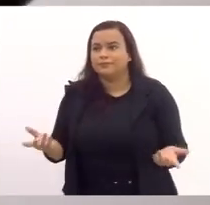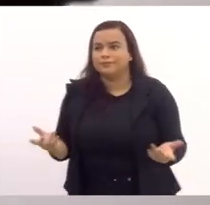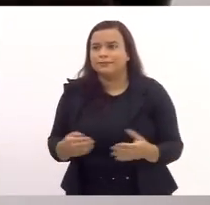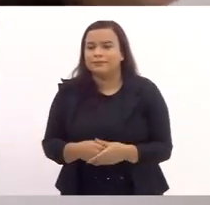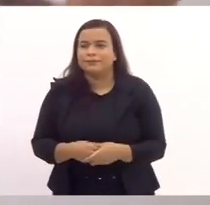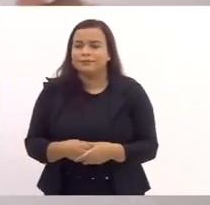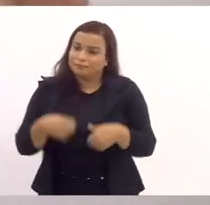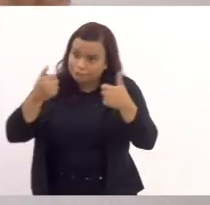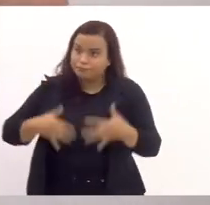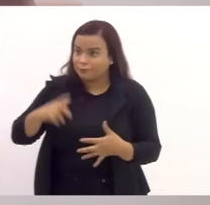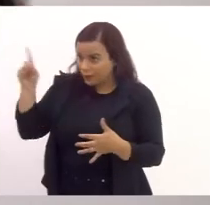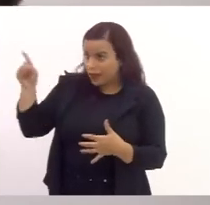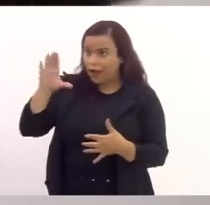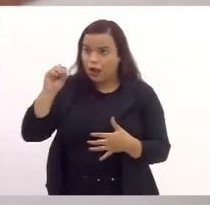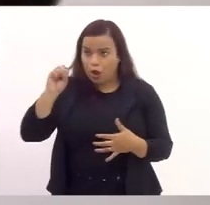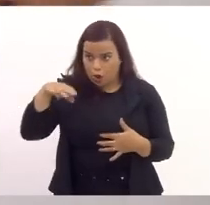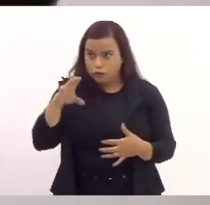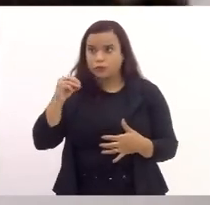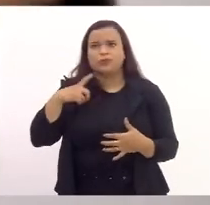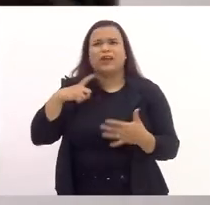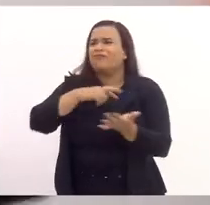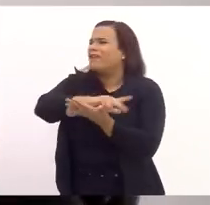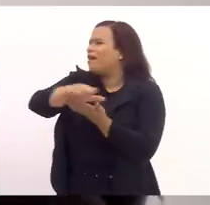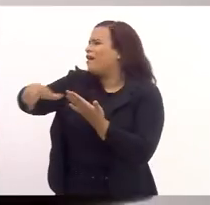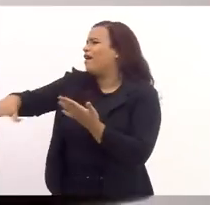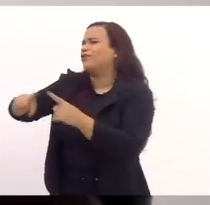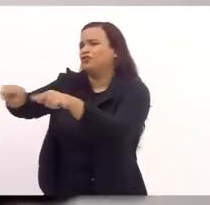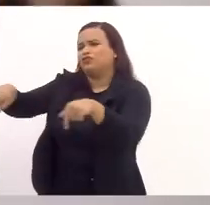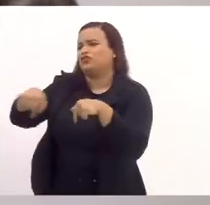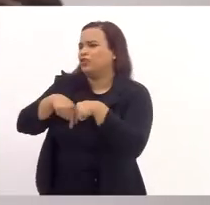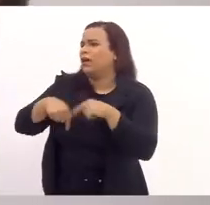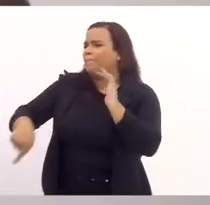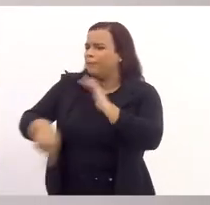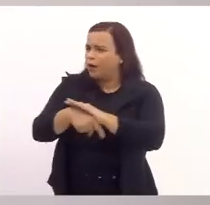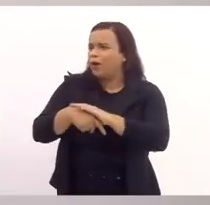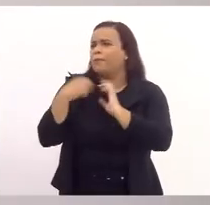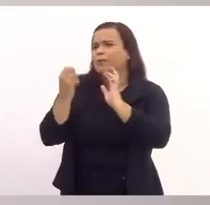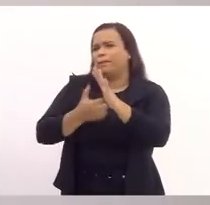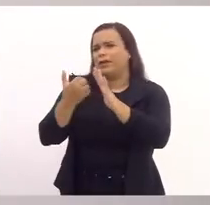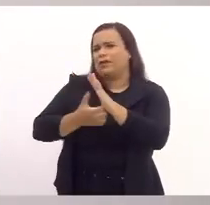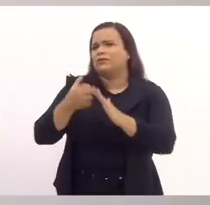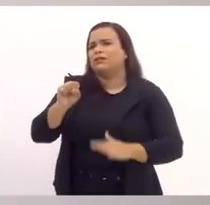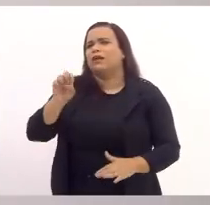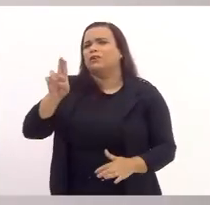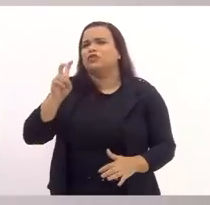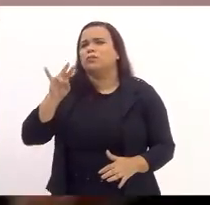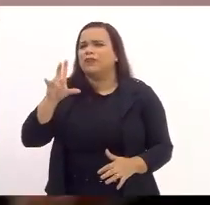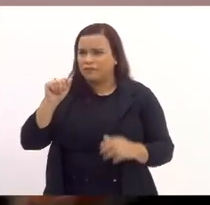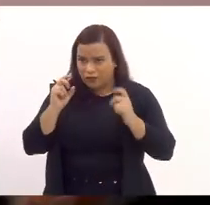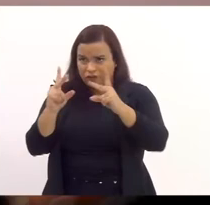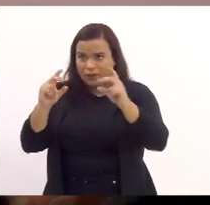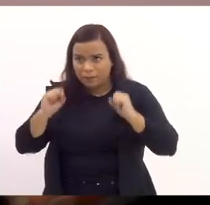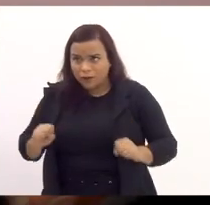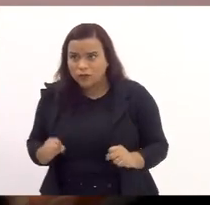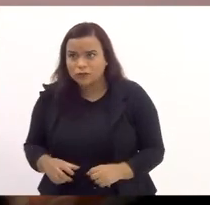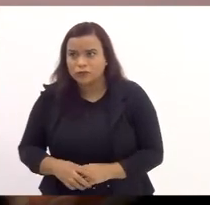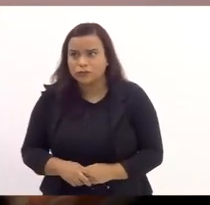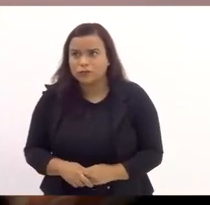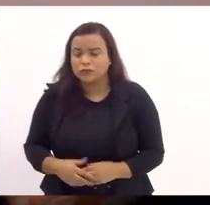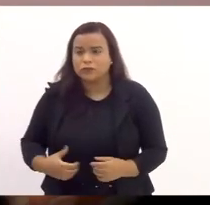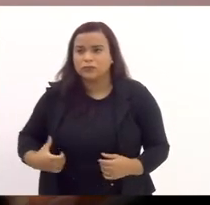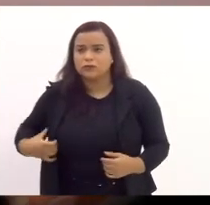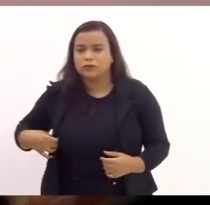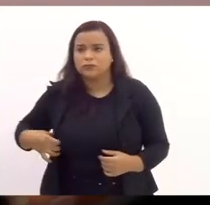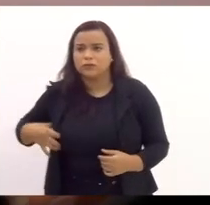caso de Cosmo. São vários outros terrenos que a Supervia tem. A Supervia pode vender? Deputado, sim, todos os